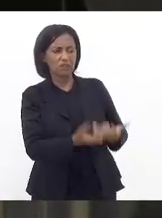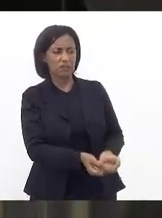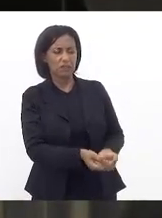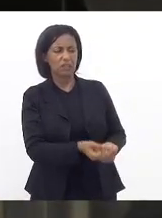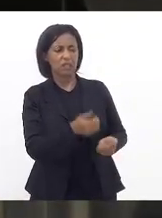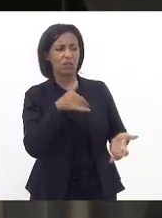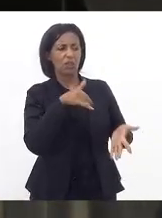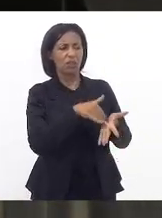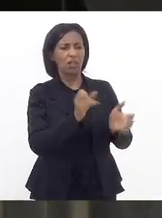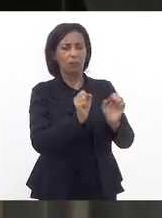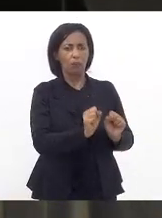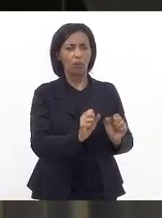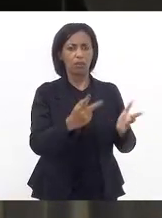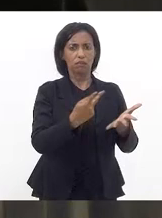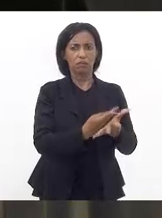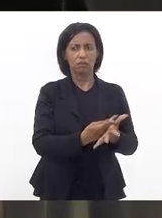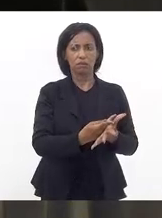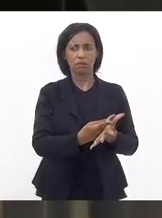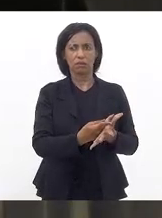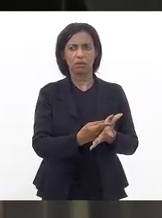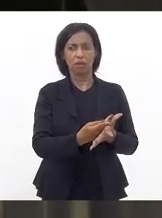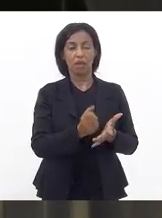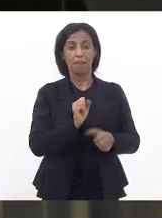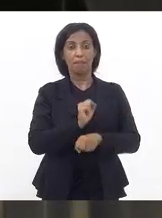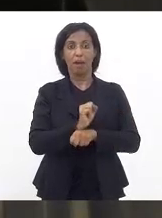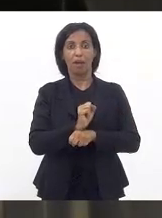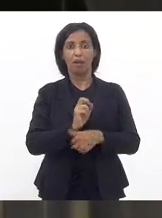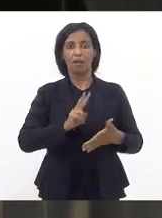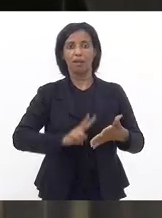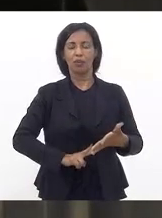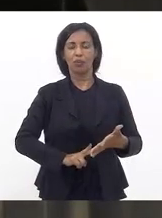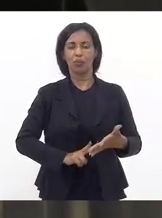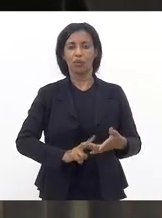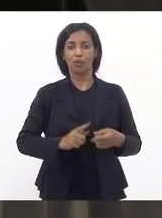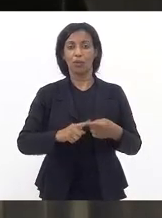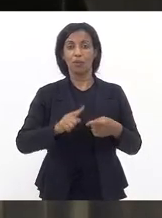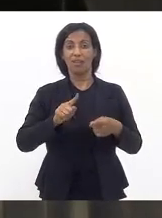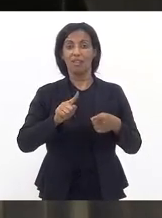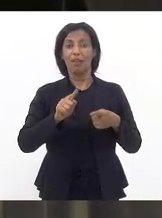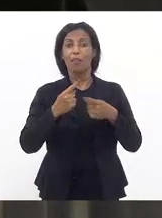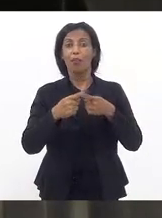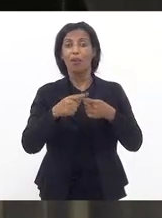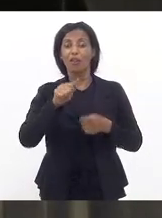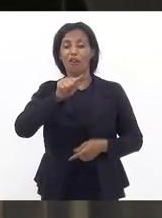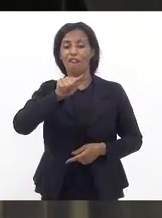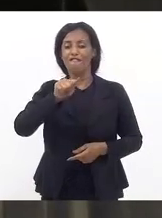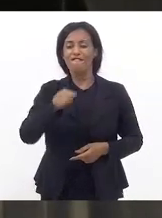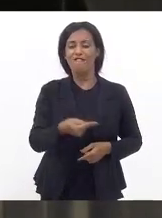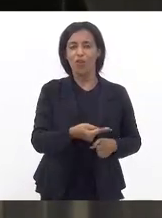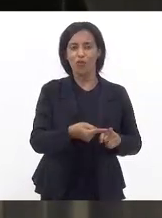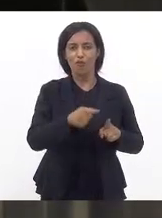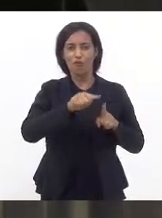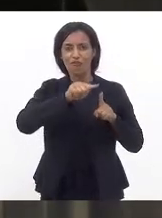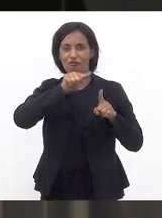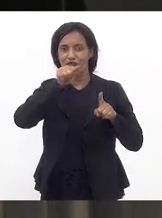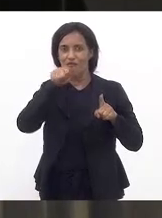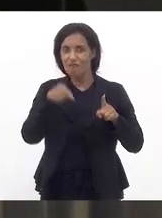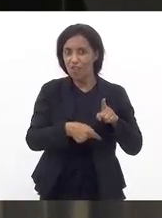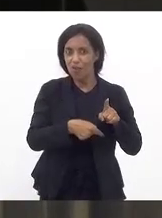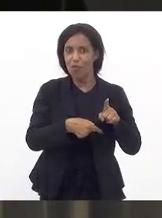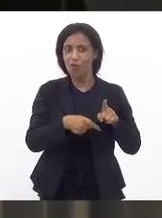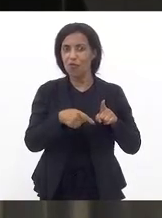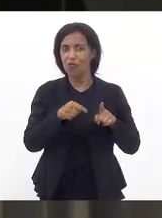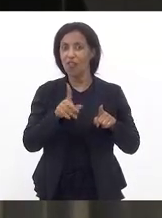permitem até que possa ser aí eles param a leitura Porque tem uma vírgula e depois da vírgula vem uma